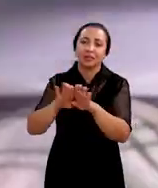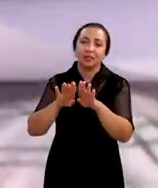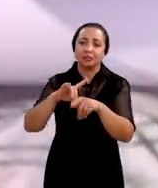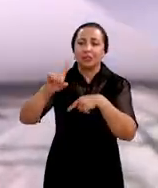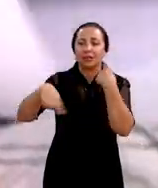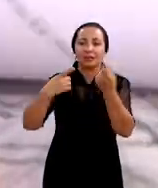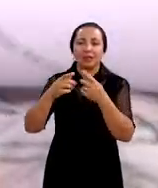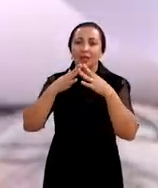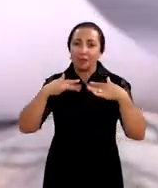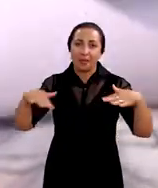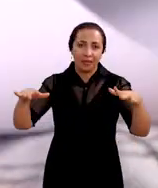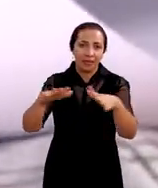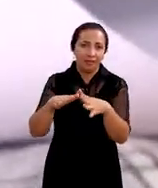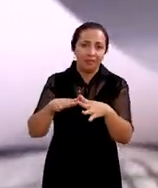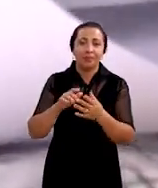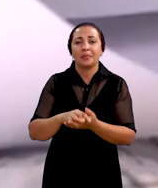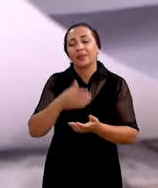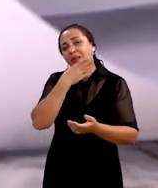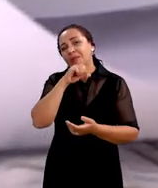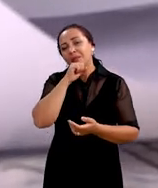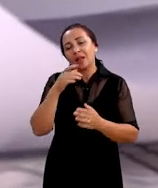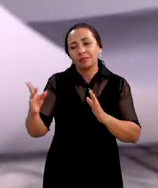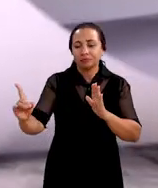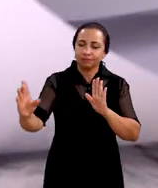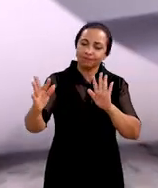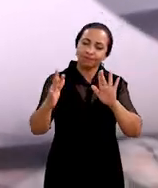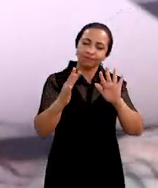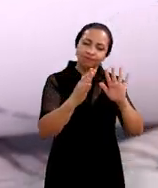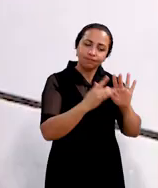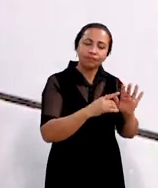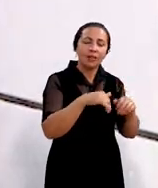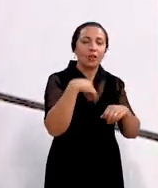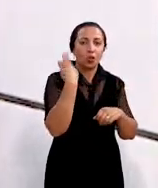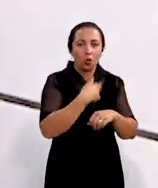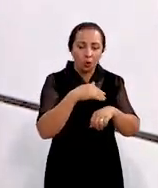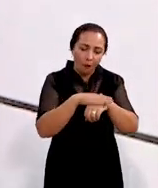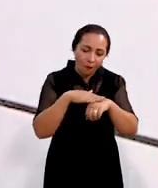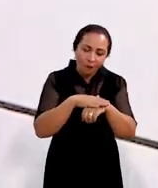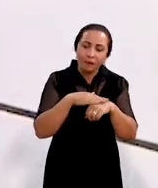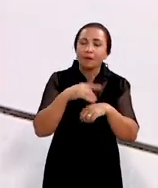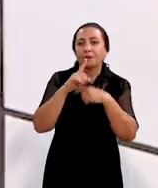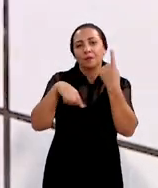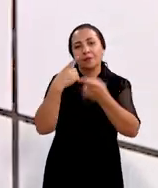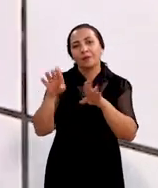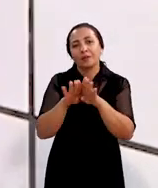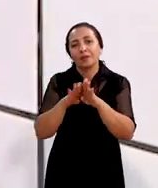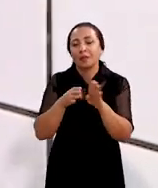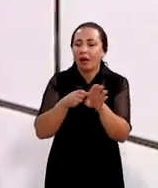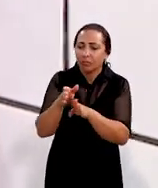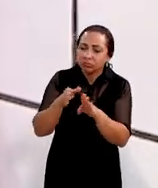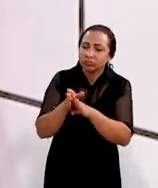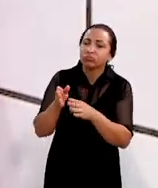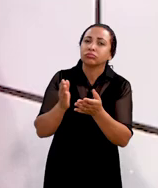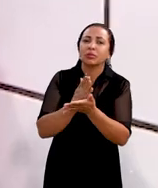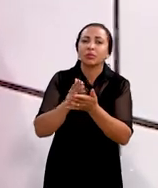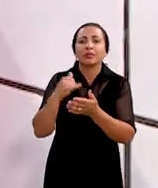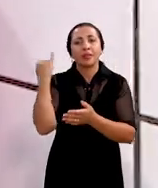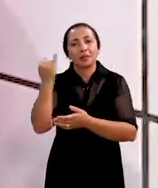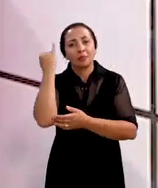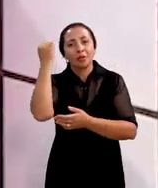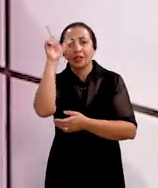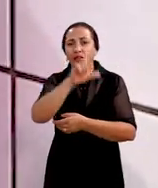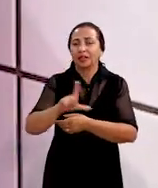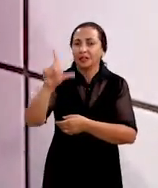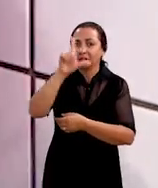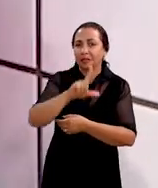durante a pandemia. E os pais vêm até a gente conversa com eles e depois disso a gente também dá algumas